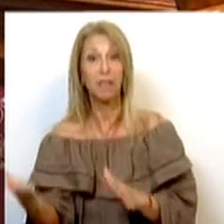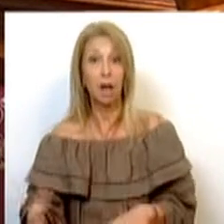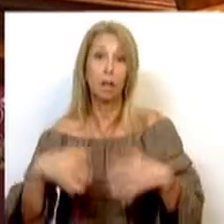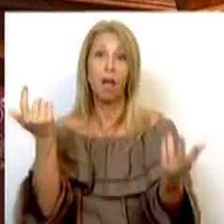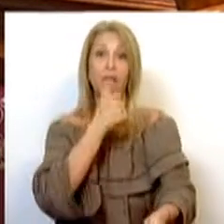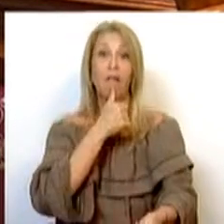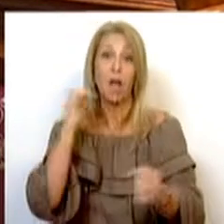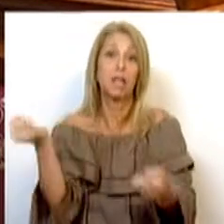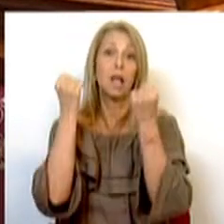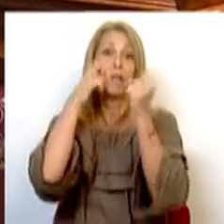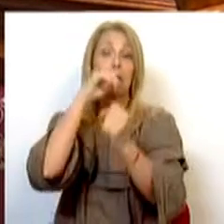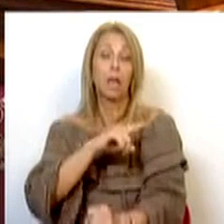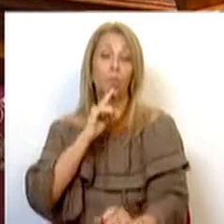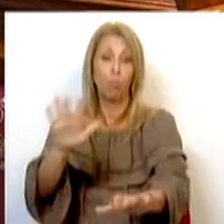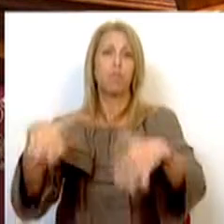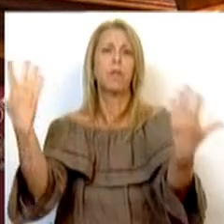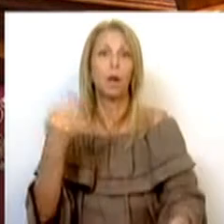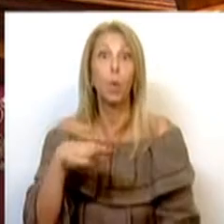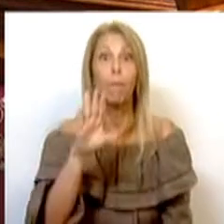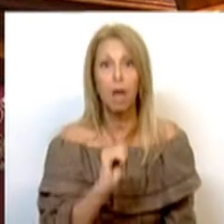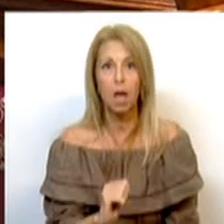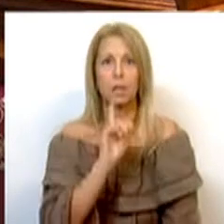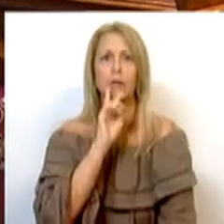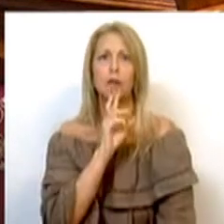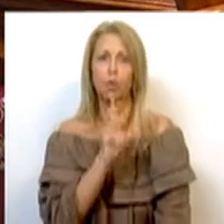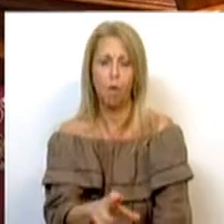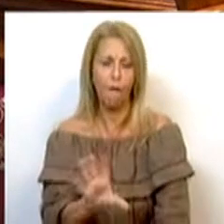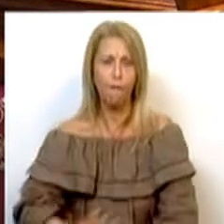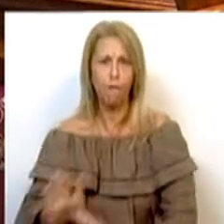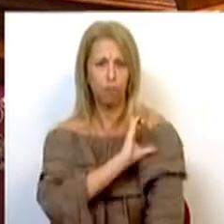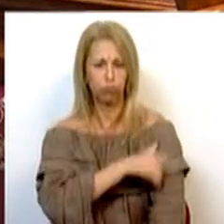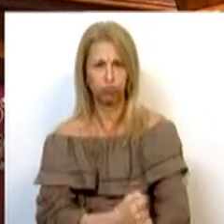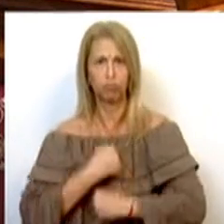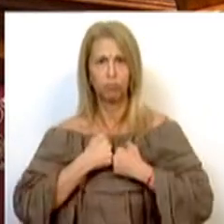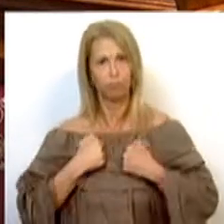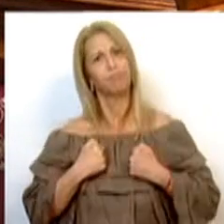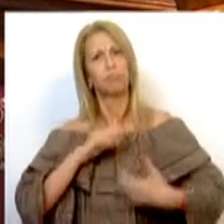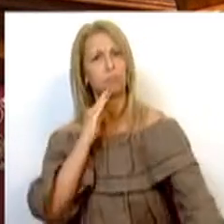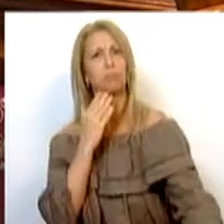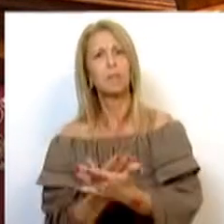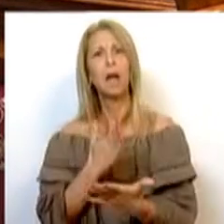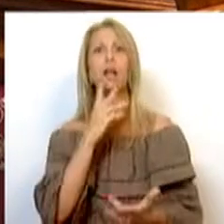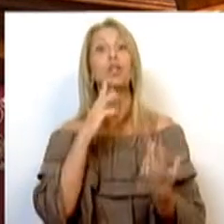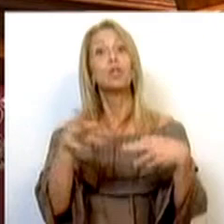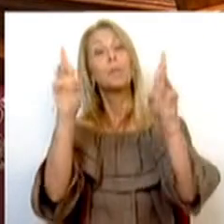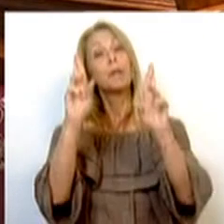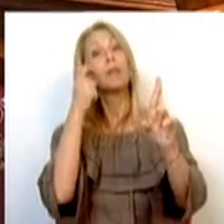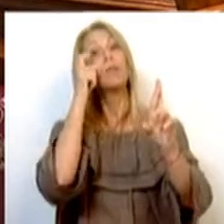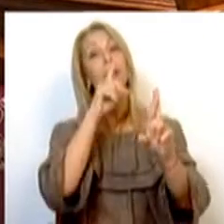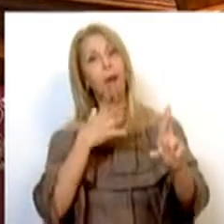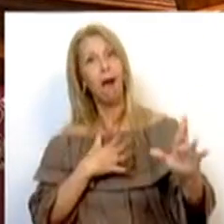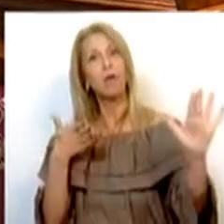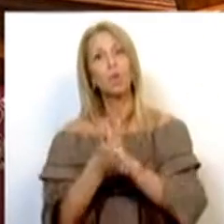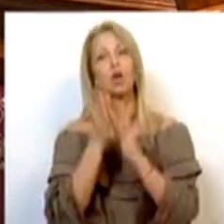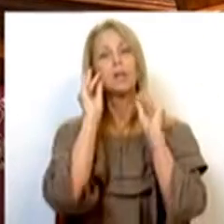PS responde de forma musculada àqueles que mais precisam do Estado para corresponder às suas expectativas no ensino superior. Mas também,